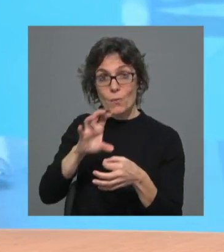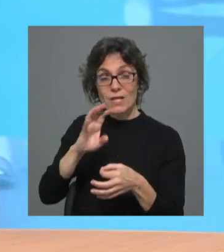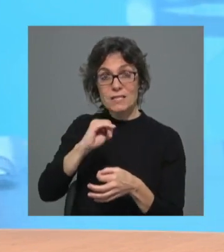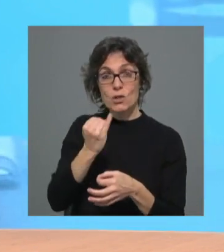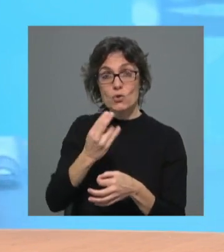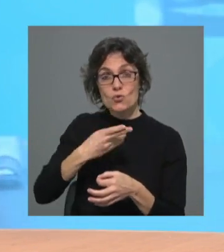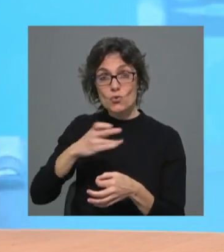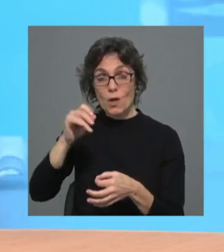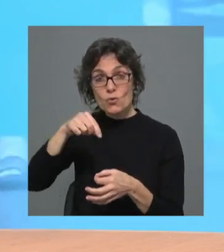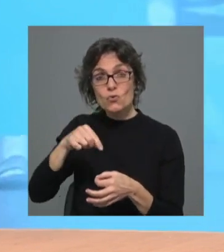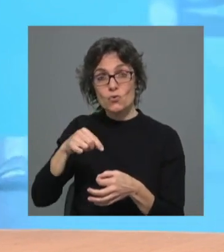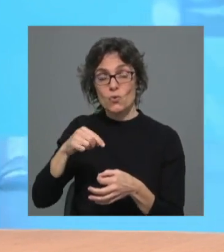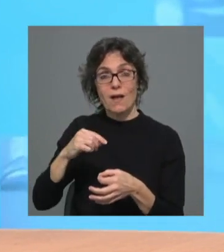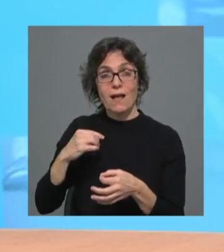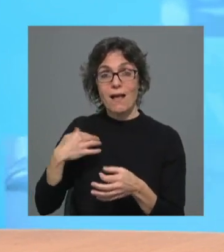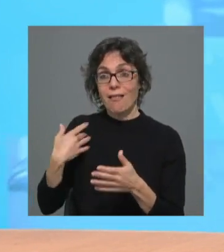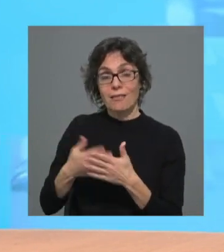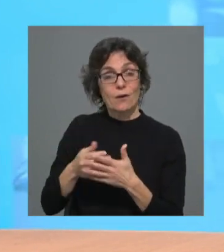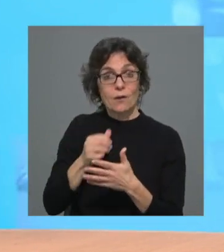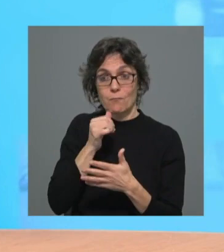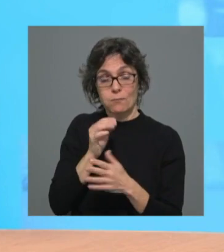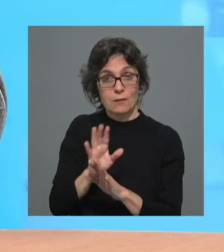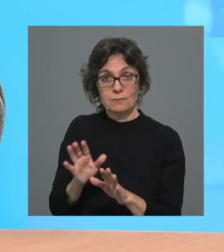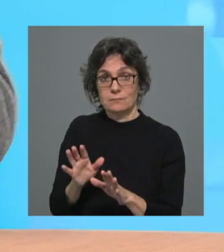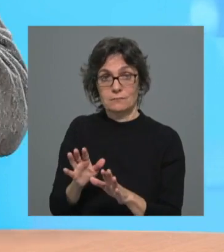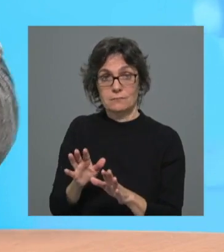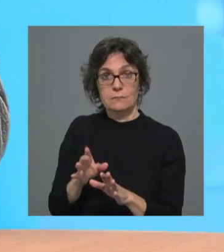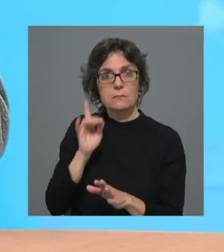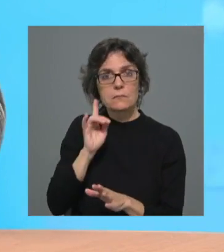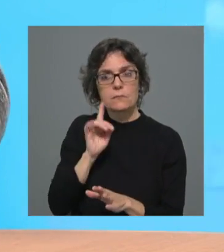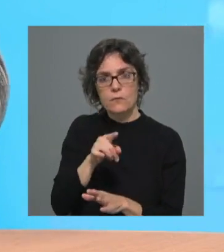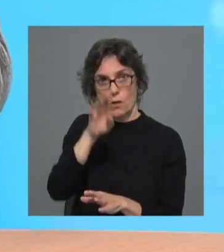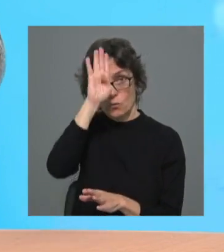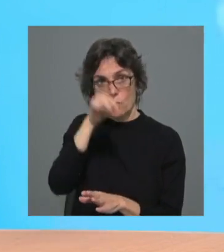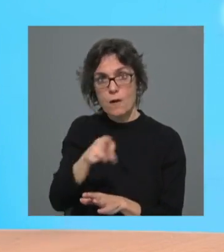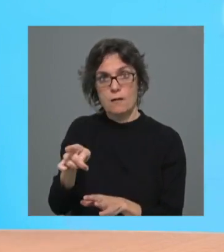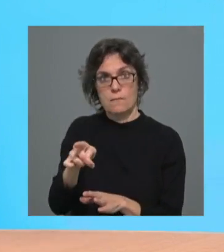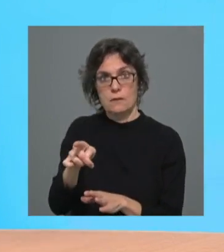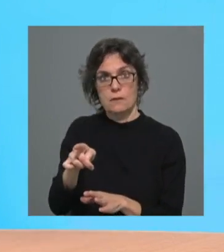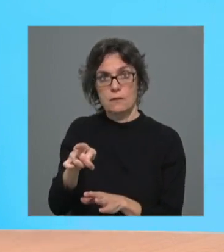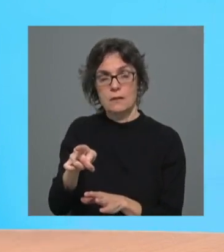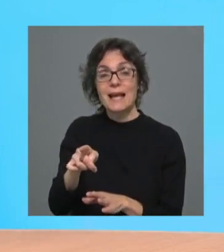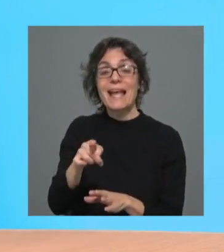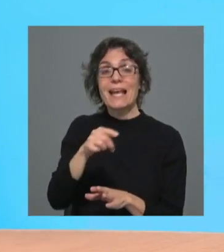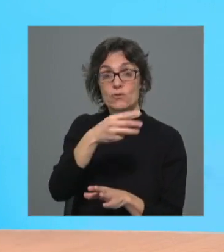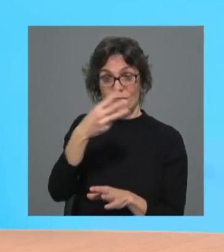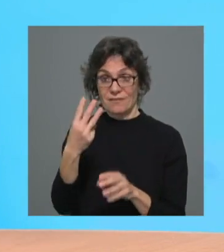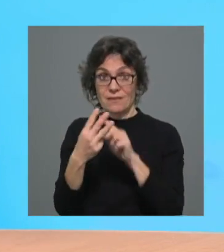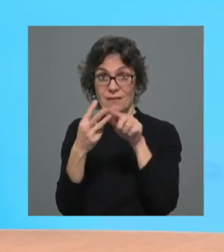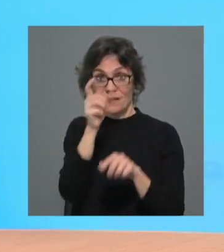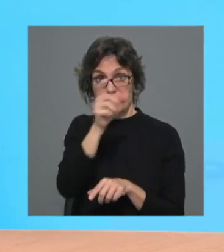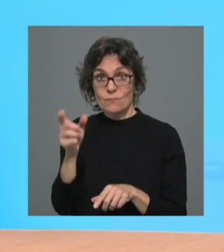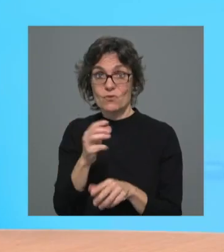rumo de paz até hoje, é absolutamente fundamental. Que essa mensagem tenha sido repetida por 3 líderes cristãos num país em